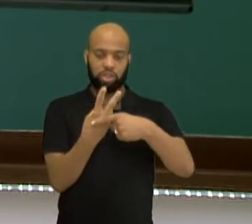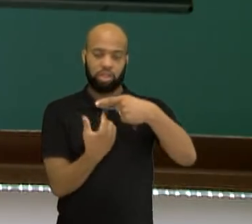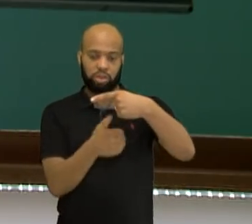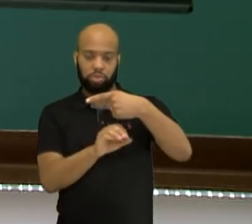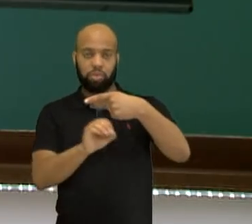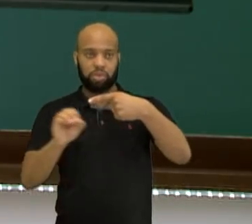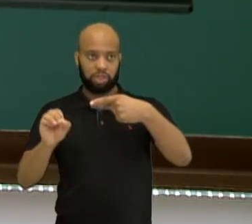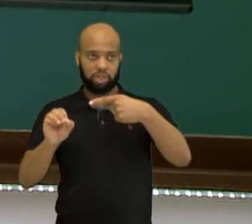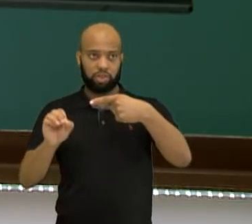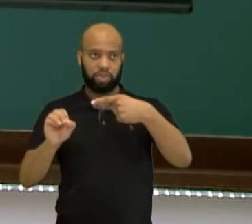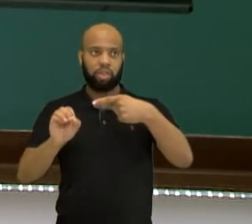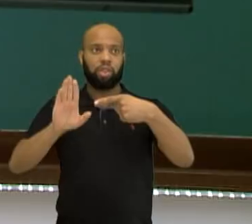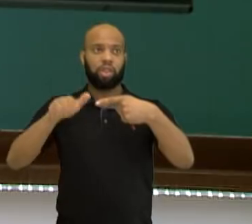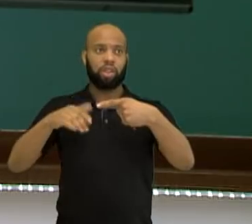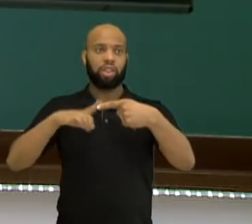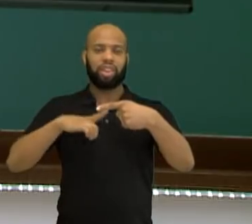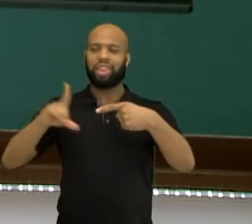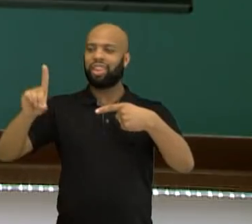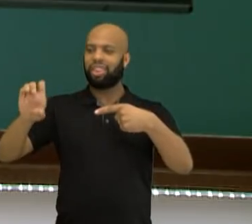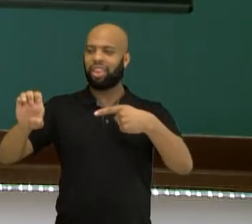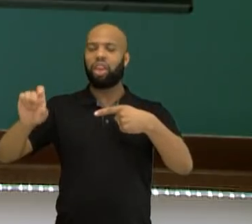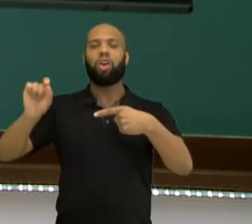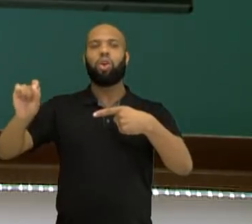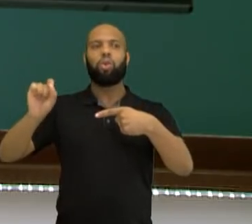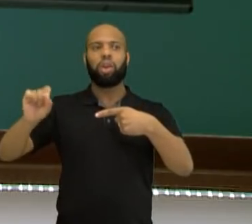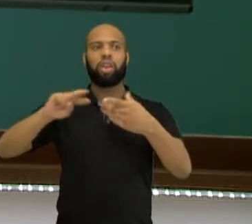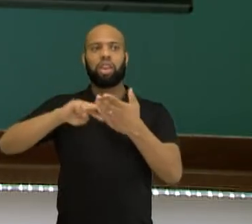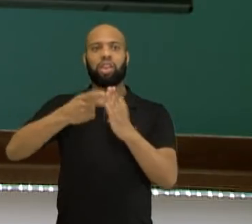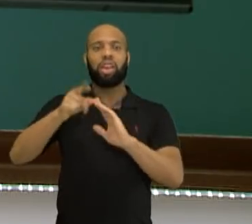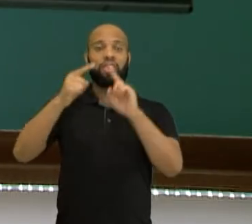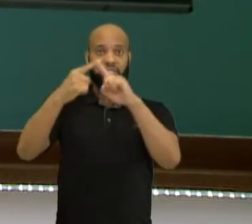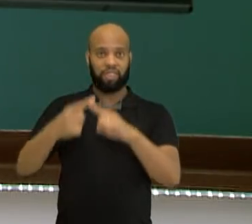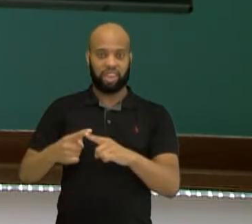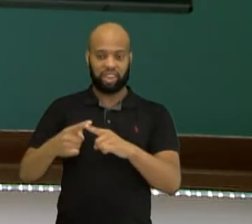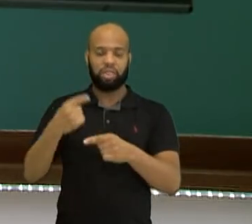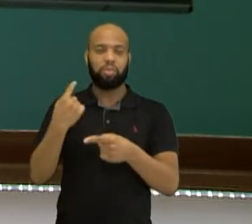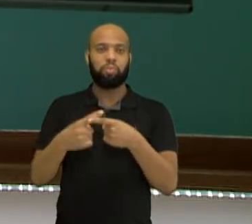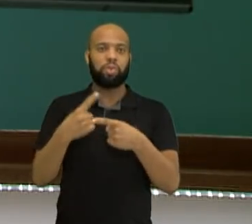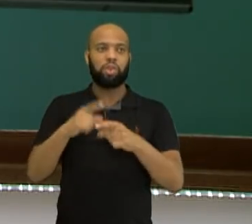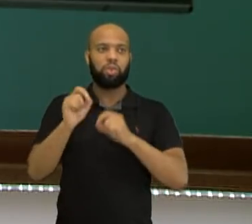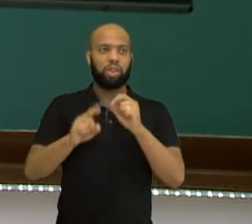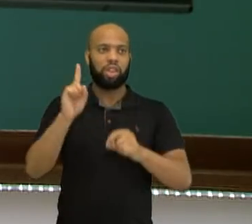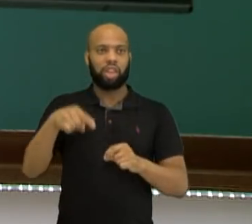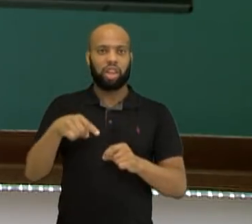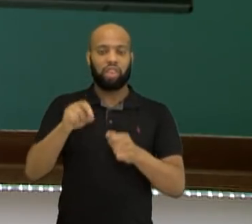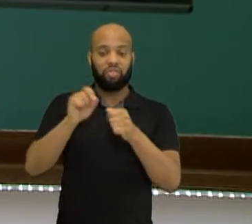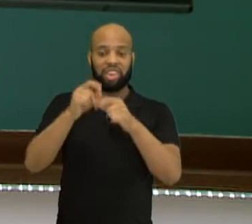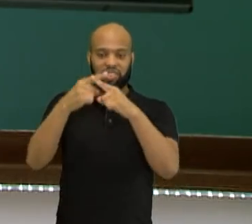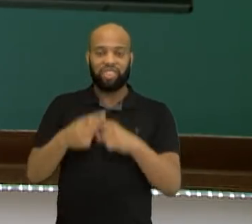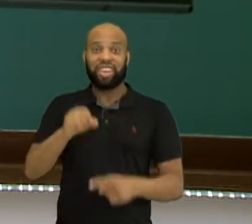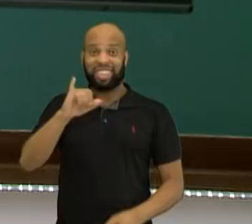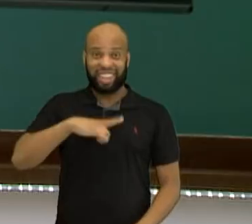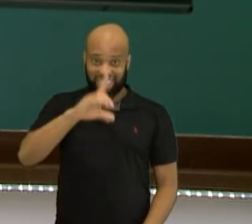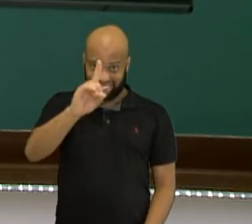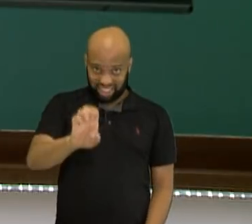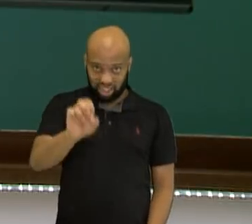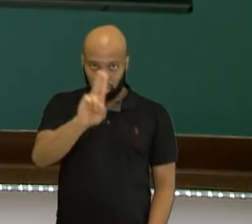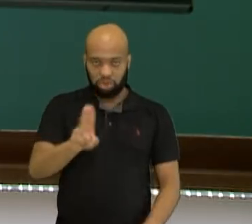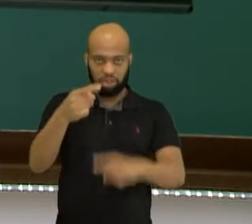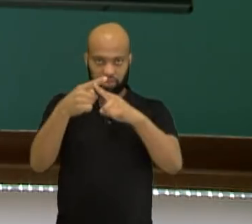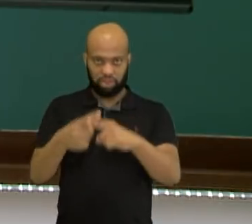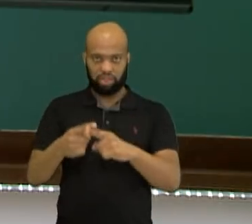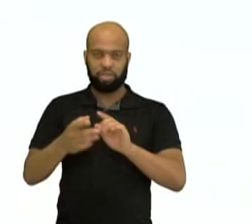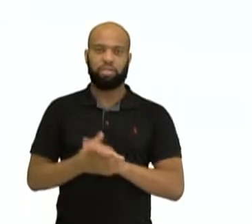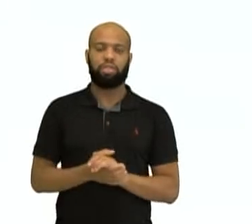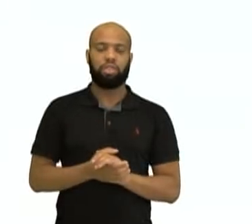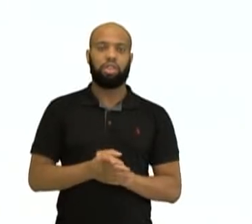100. Esse D a gente pode transformar numa multiplicação, porque é fração de um número, então é só você multiplicar a fração pelo número.